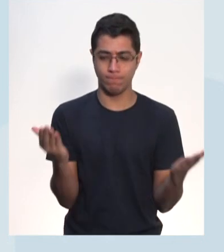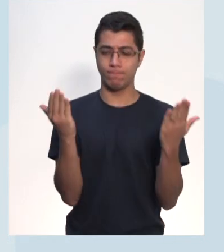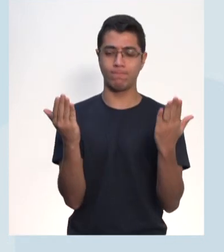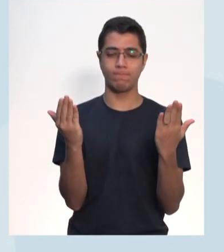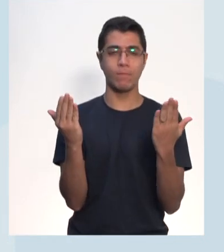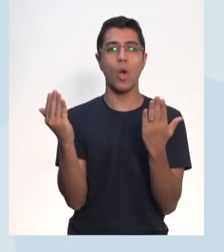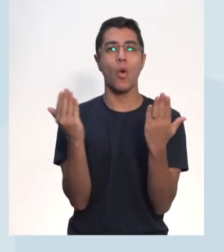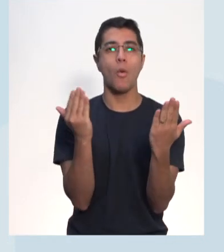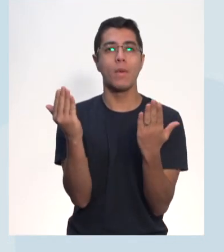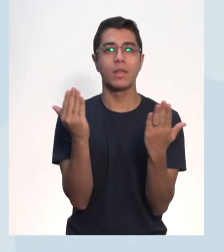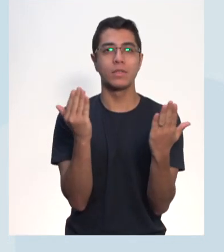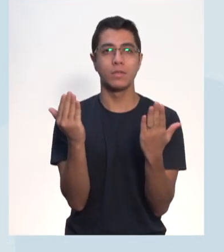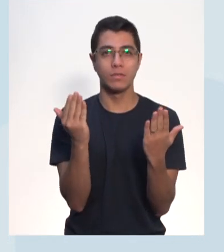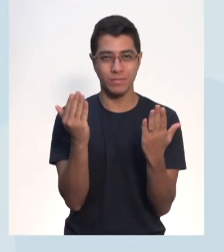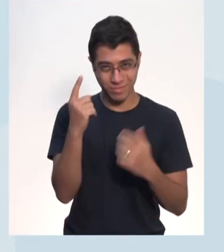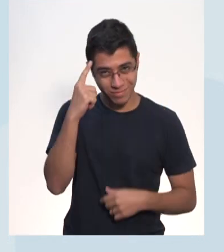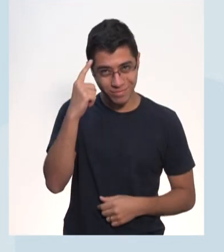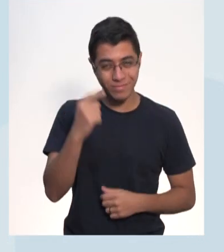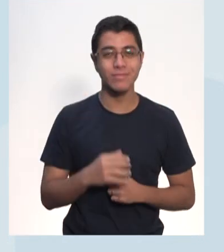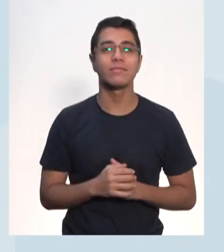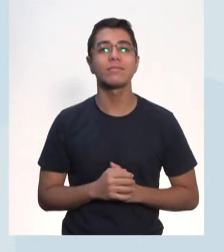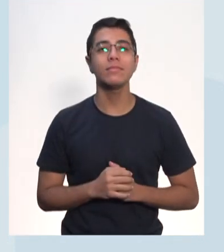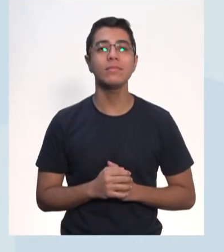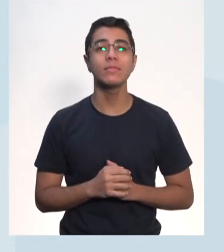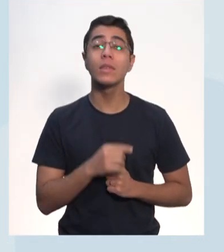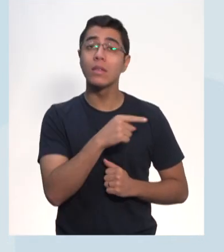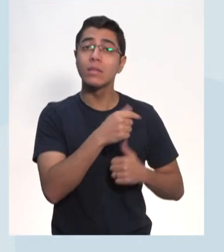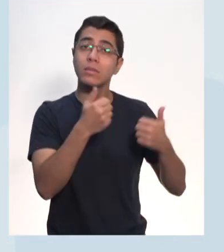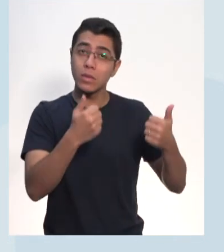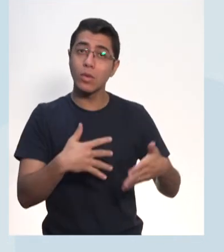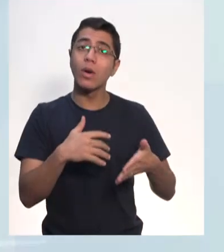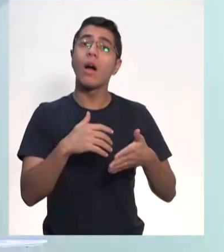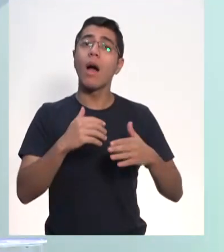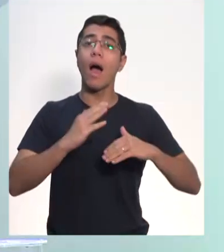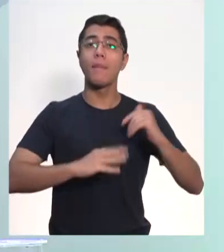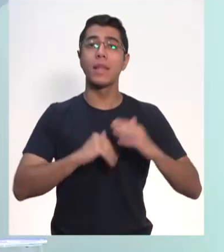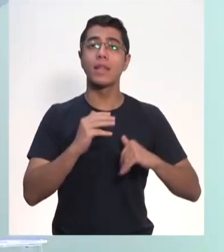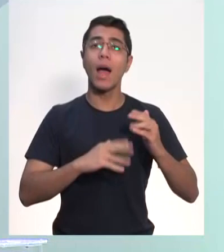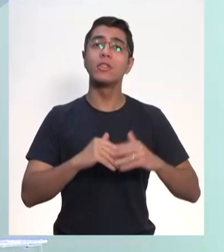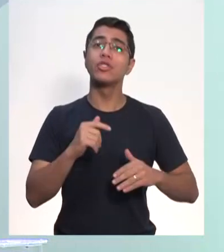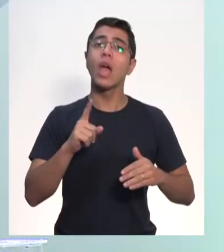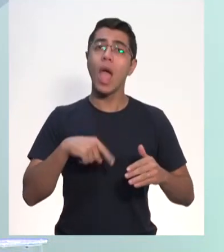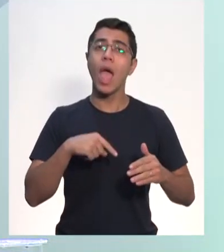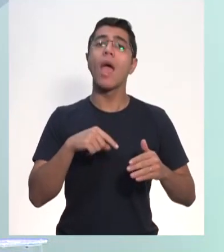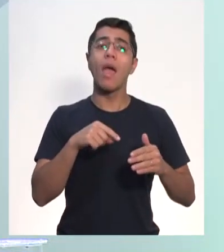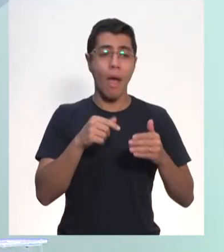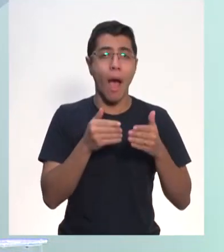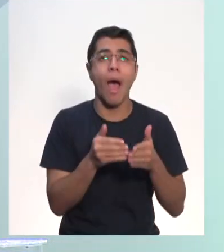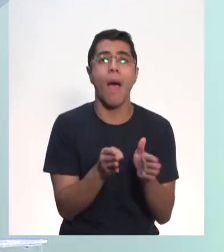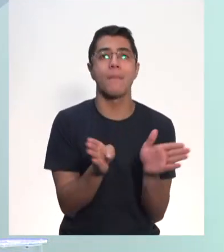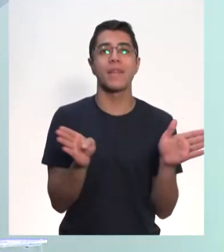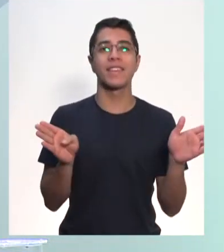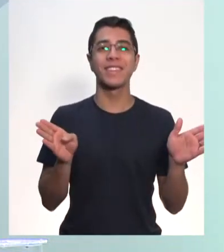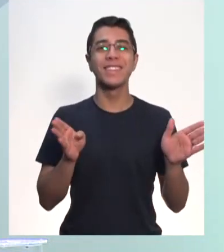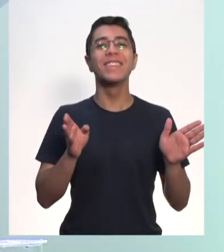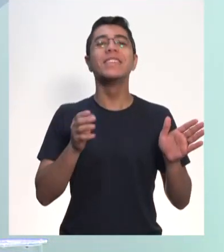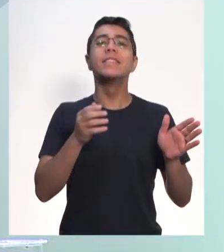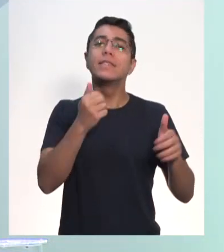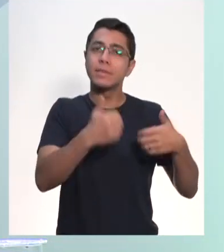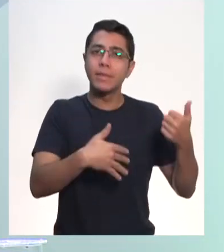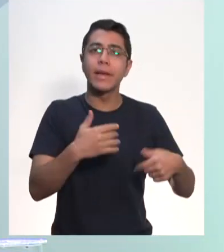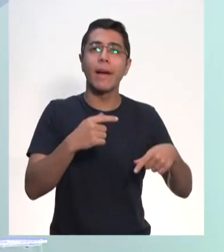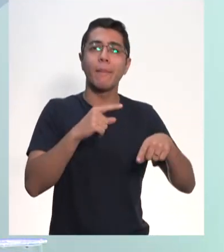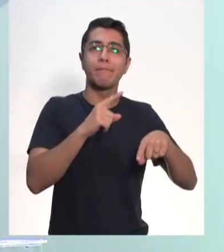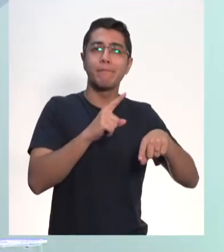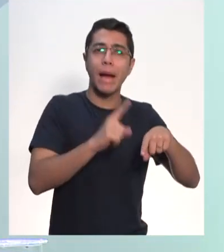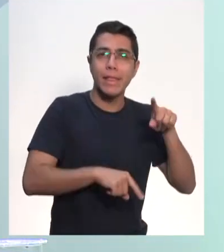habilidade abrangente, né? Eu consigo falar um pouco de modelo, de estrutura da matéria, de constituição do átomo. Então, são